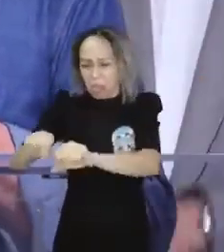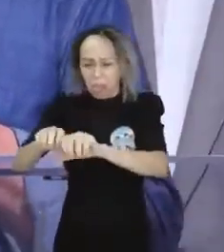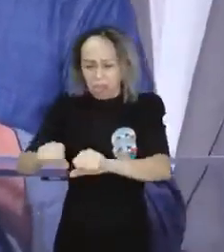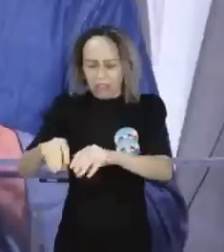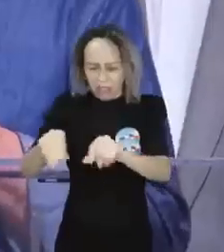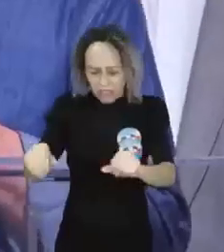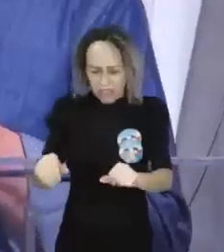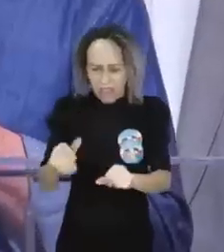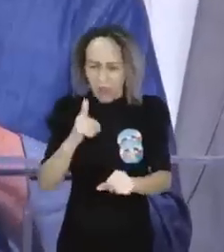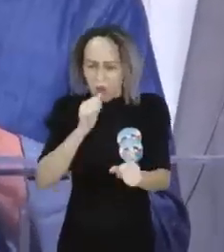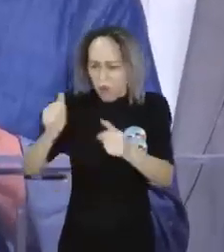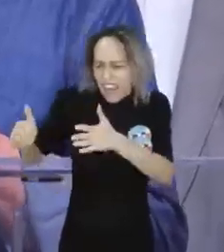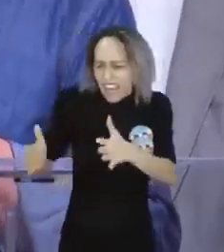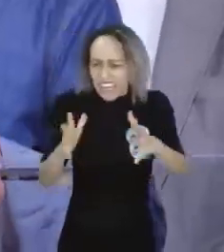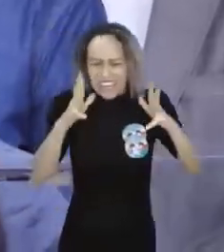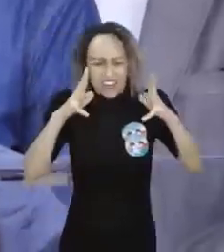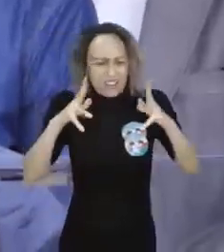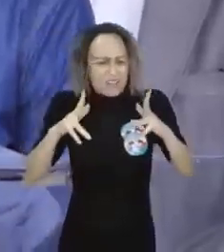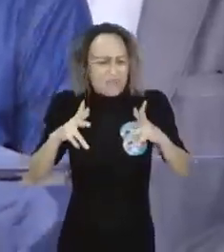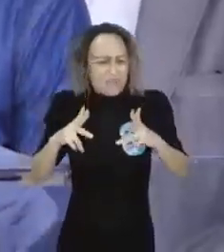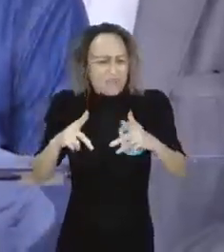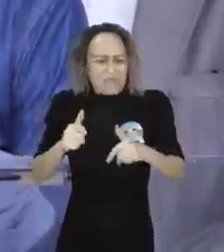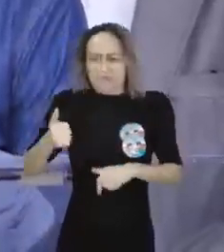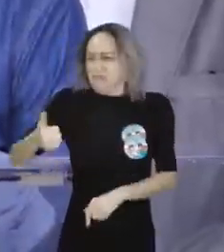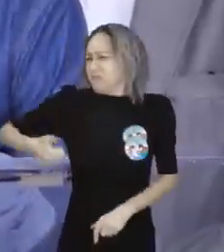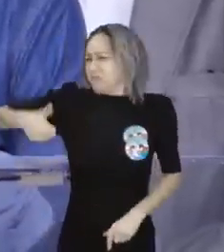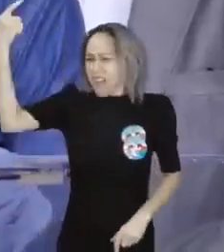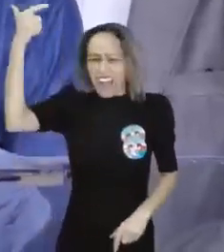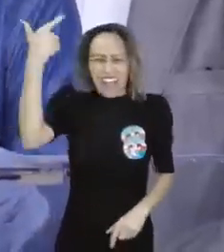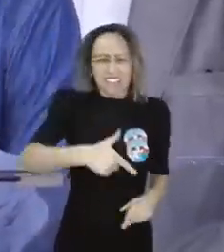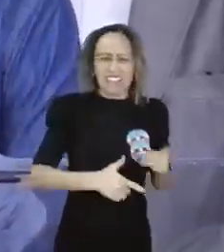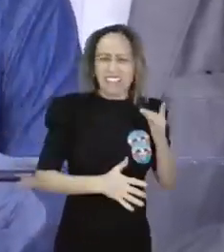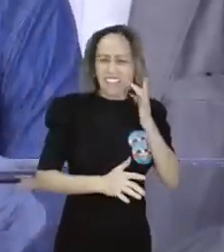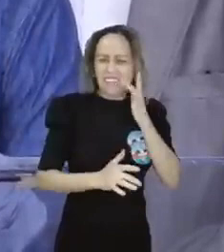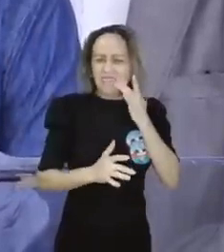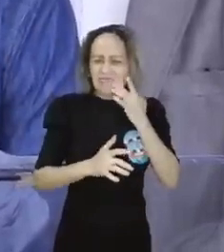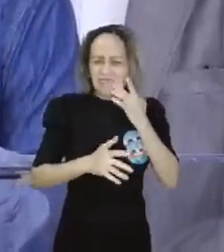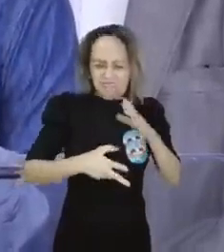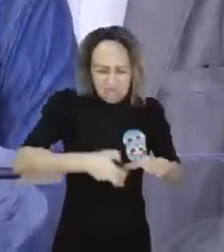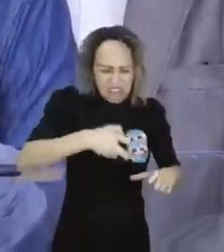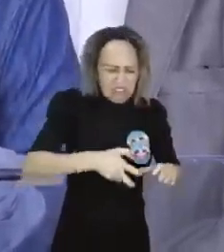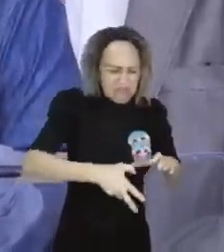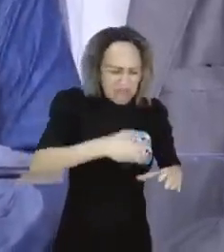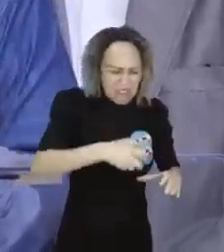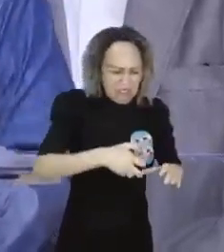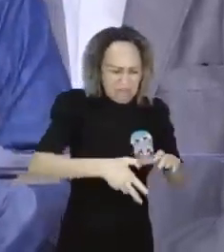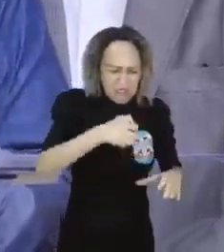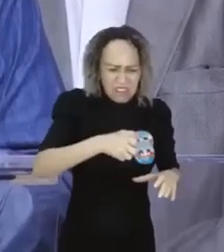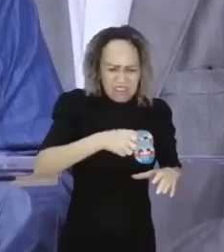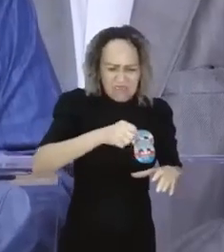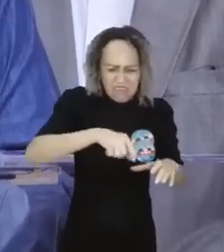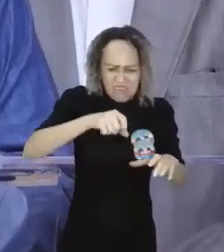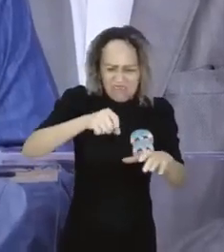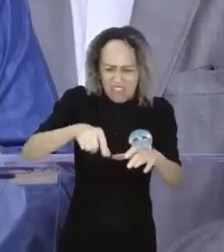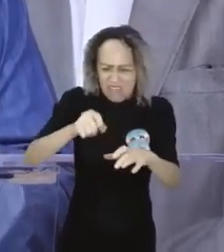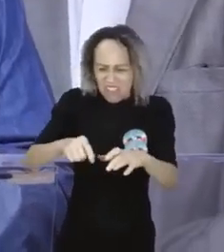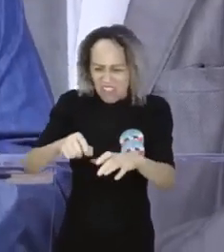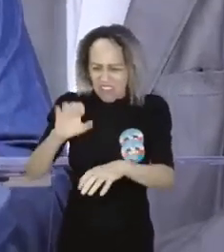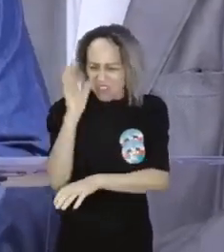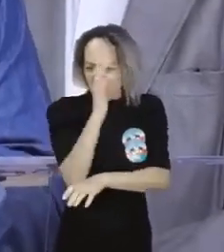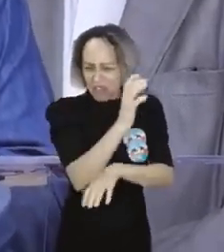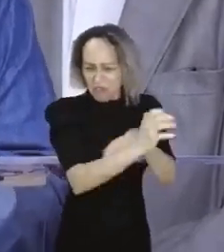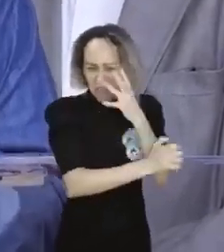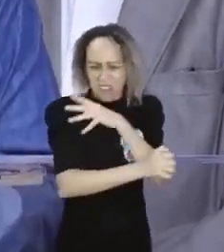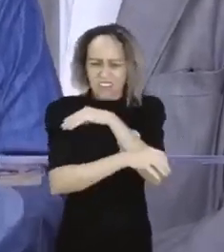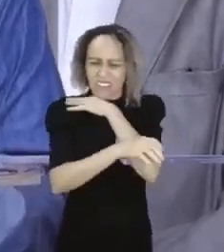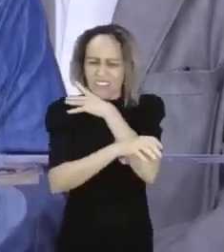do que todo ouro extraído às custas do mercúrio que mata a fauna e coloca em risco a vida humana. quando